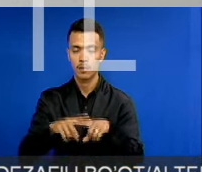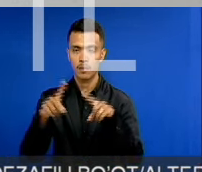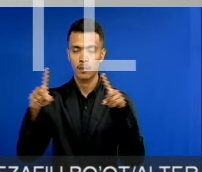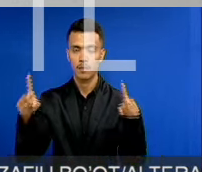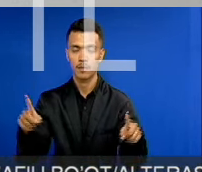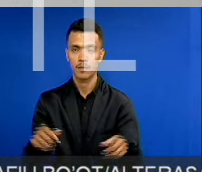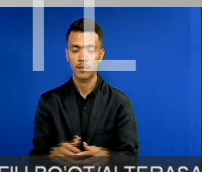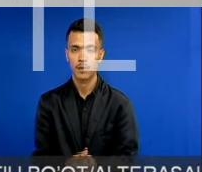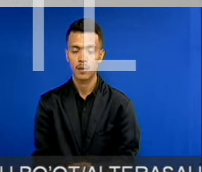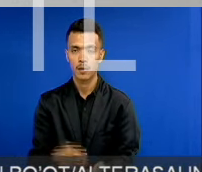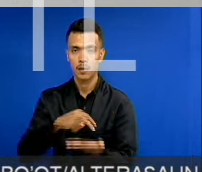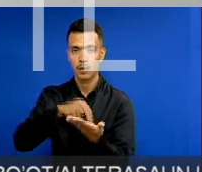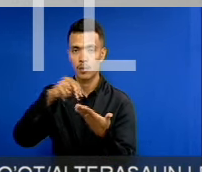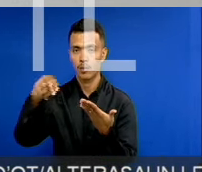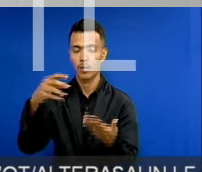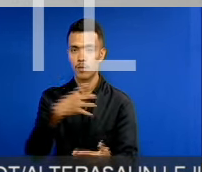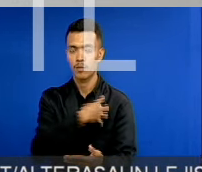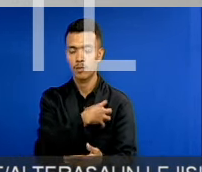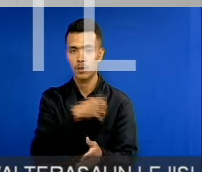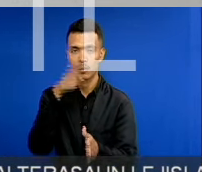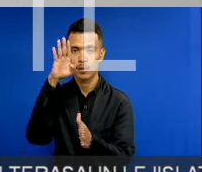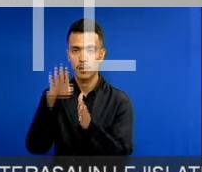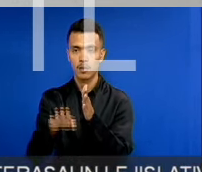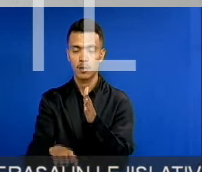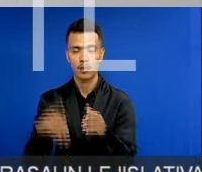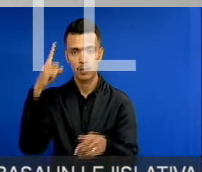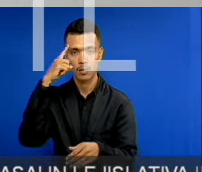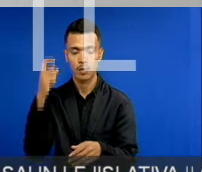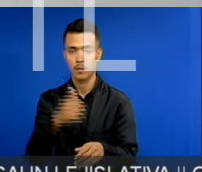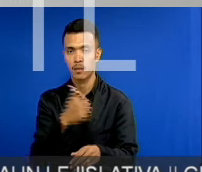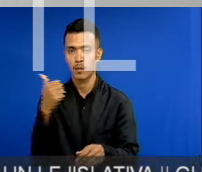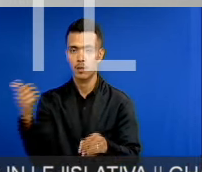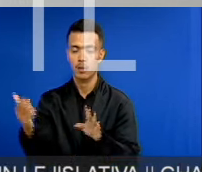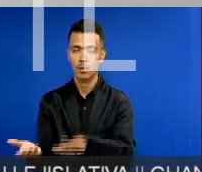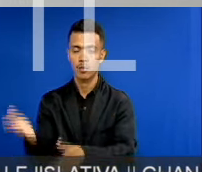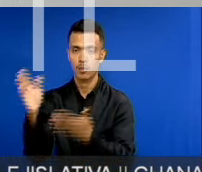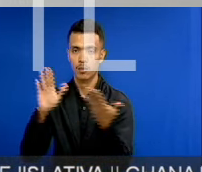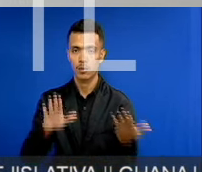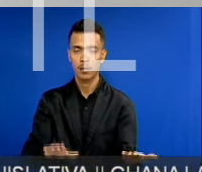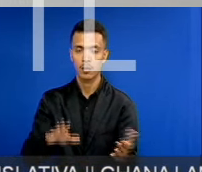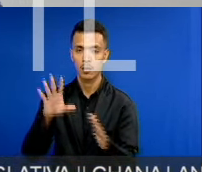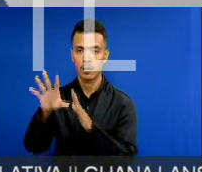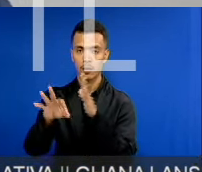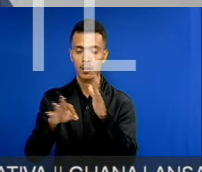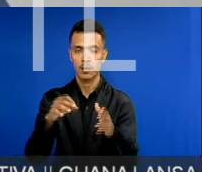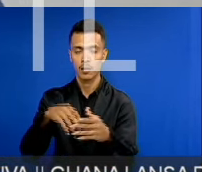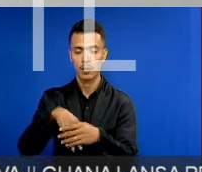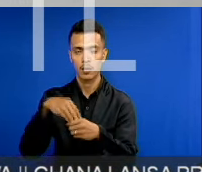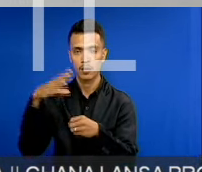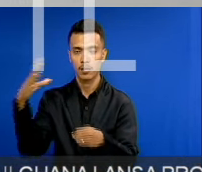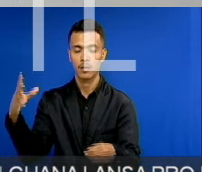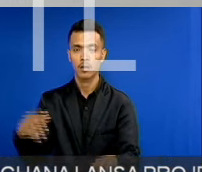ita numero polisi nene tumba ve tamba balo mate balo dala ruma hetan demisaun balo dala